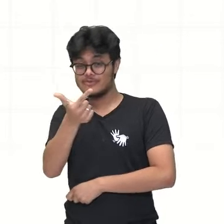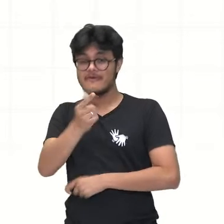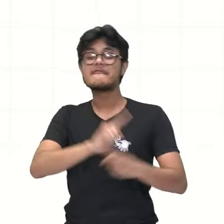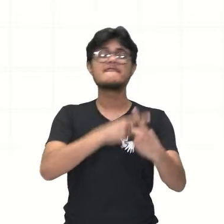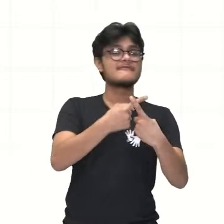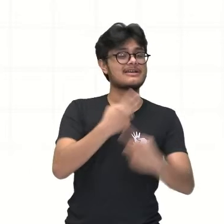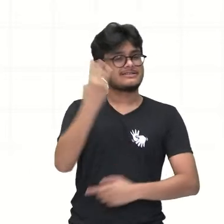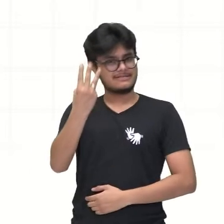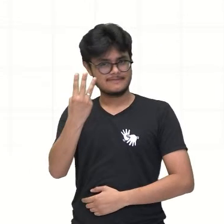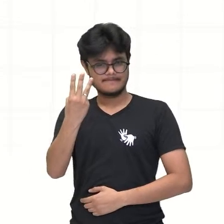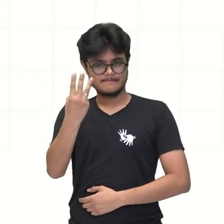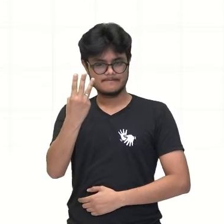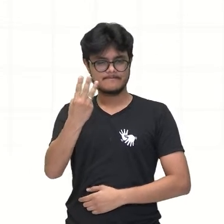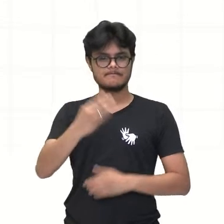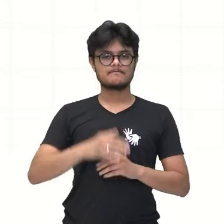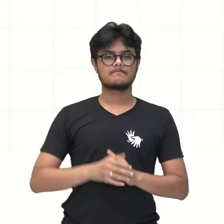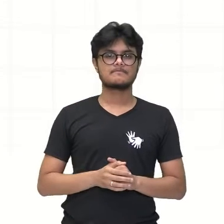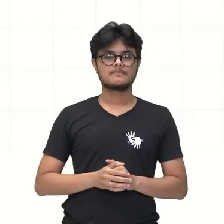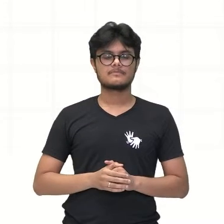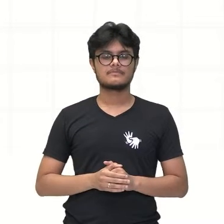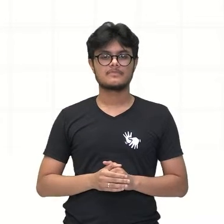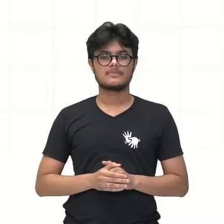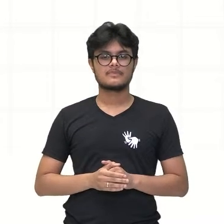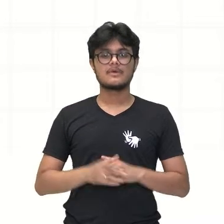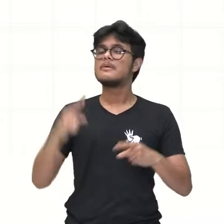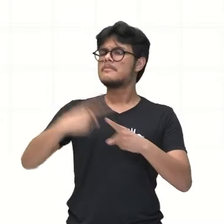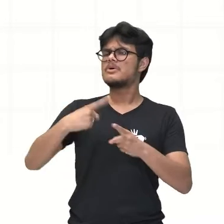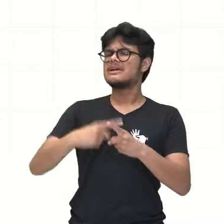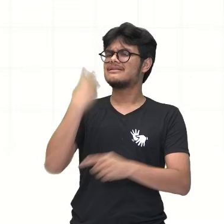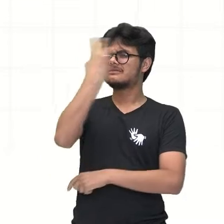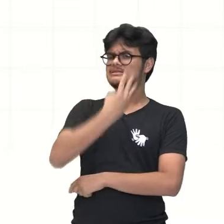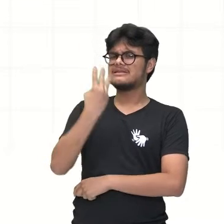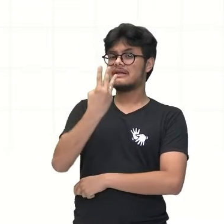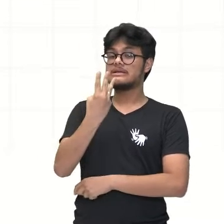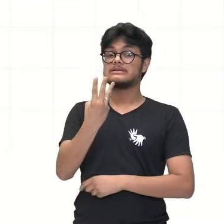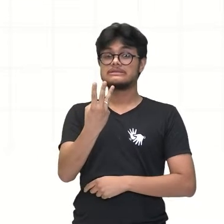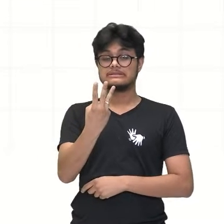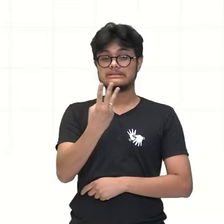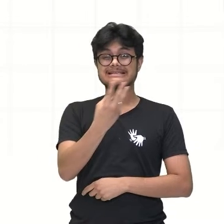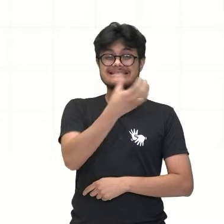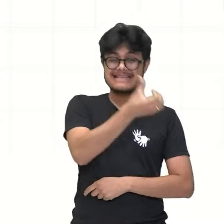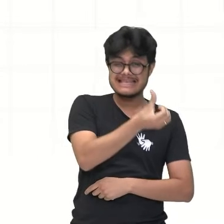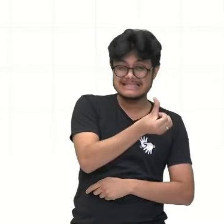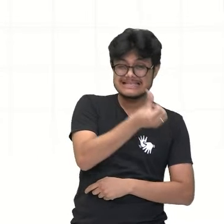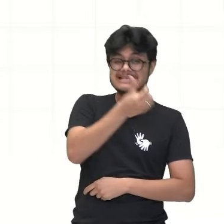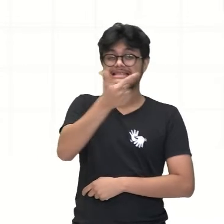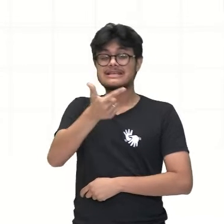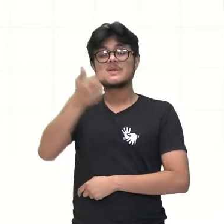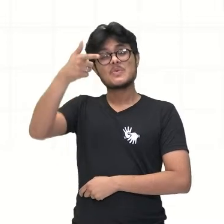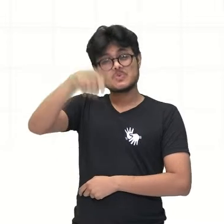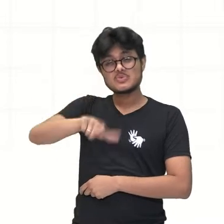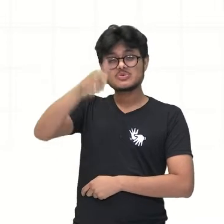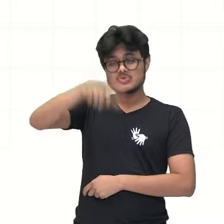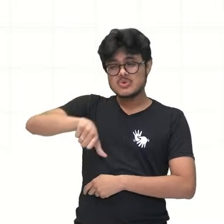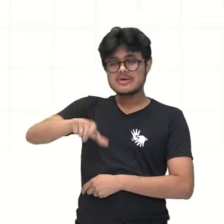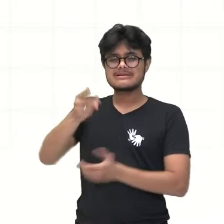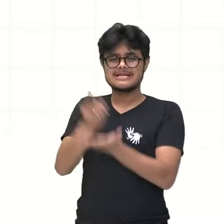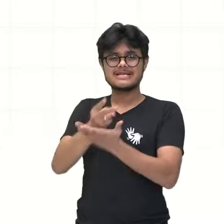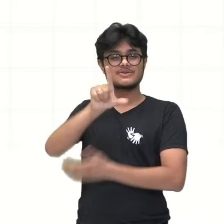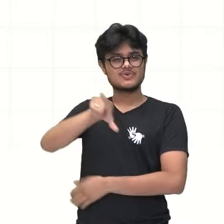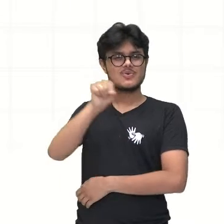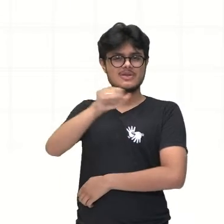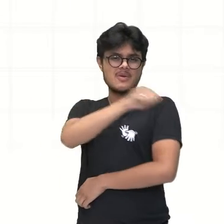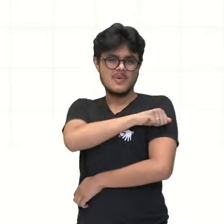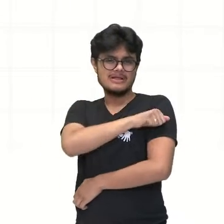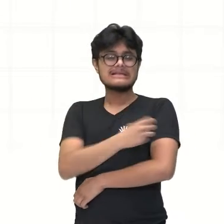vezes 3, né? Quer dizer que esse 3 aí apareceu 62 vezes, né? 62 alunos escolheram